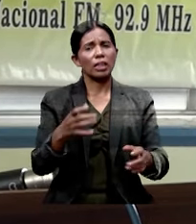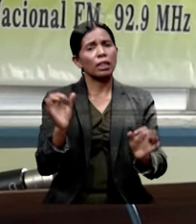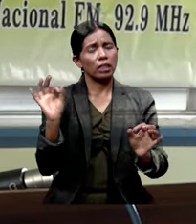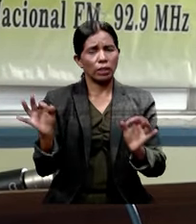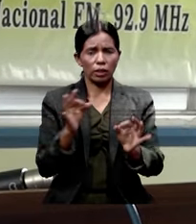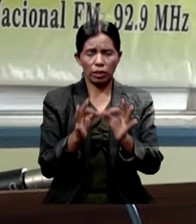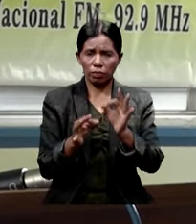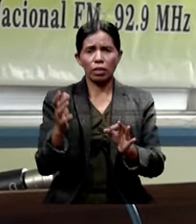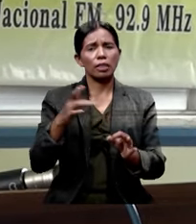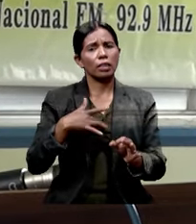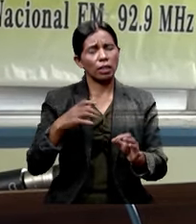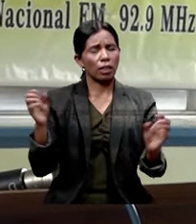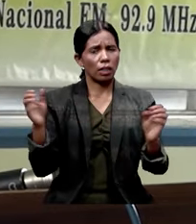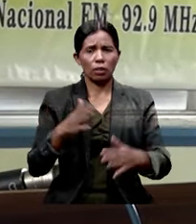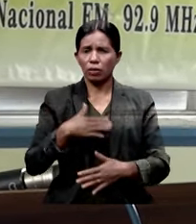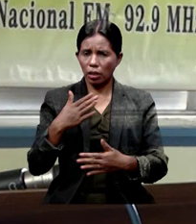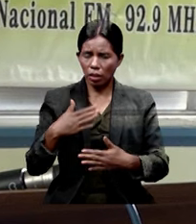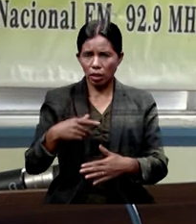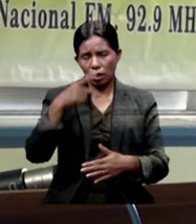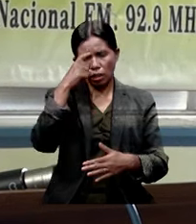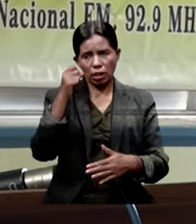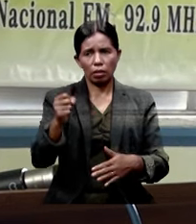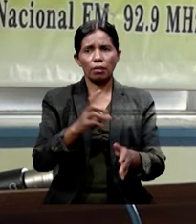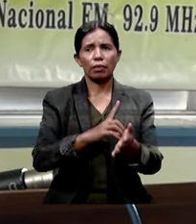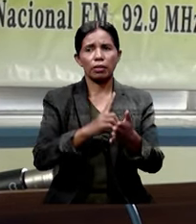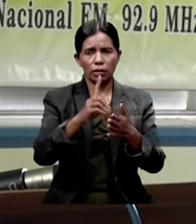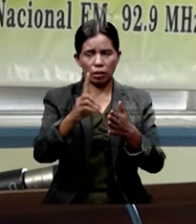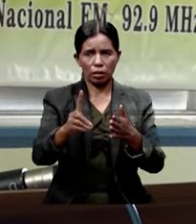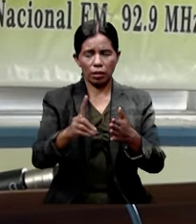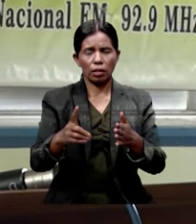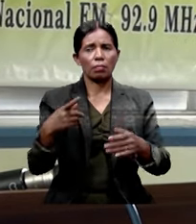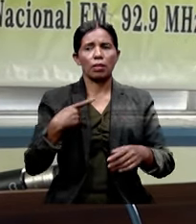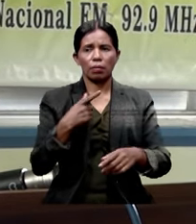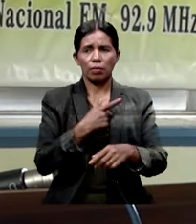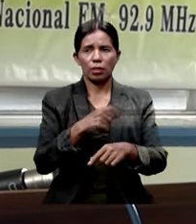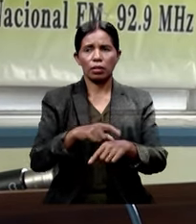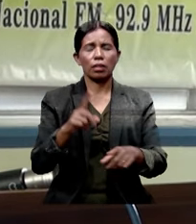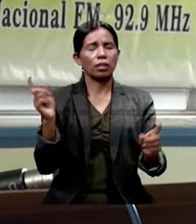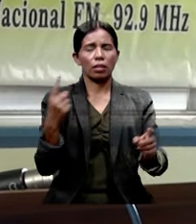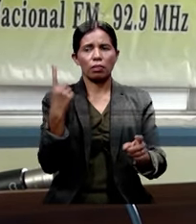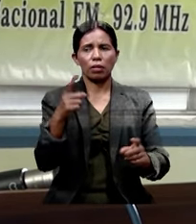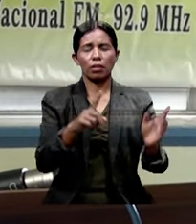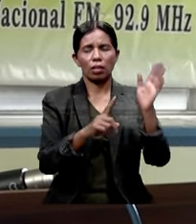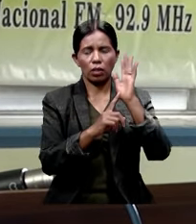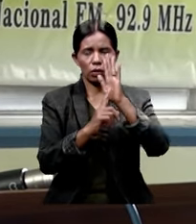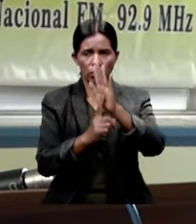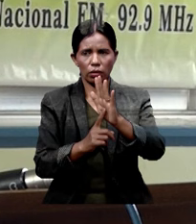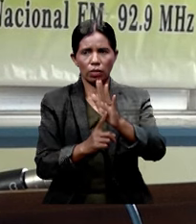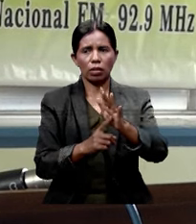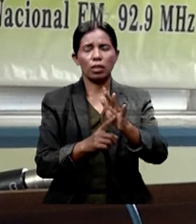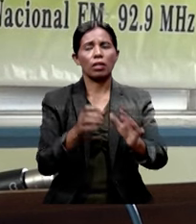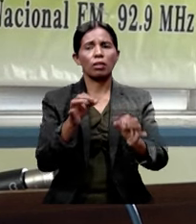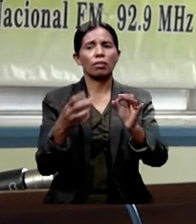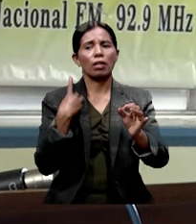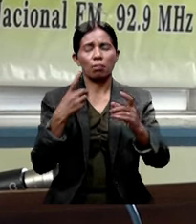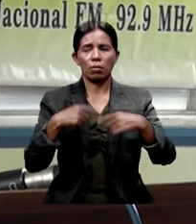nila satisfaz tamba duke be cada semanal plenaria sempre relevante be me questão ida ne mas que a mi